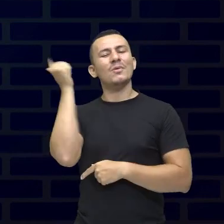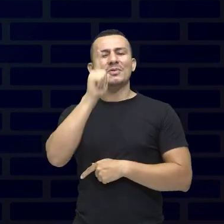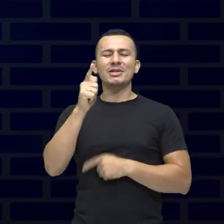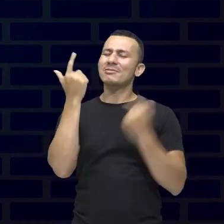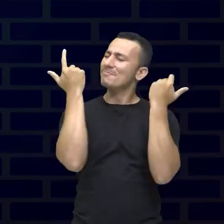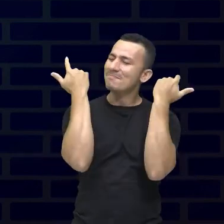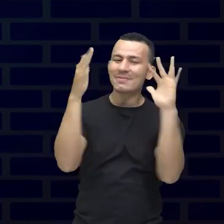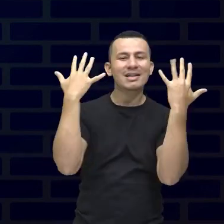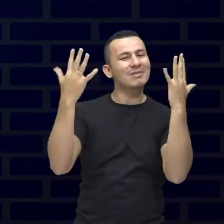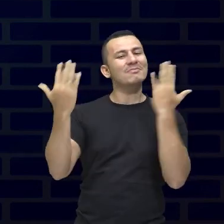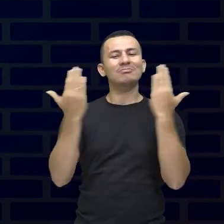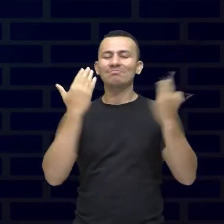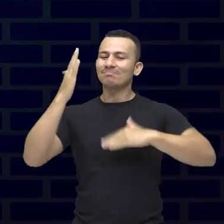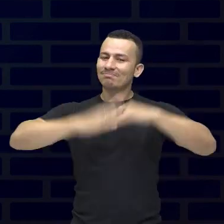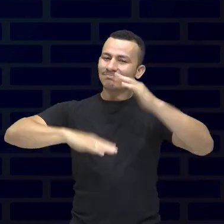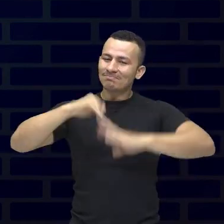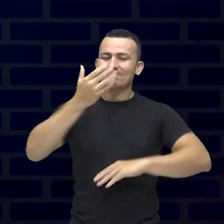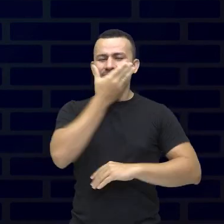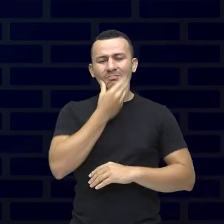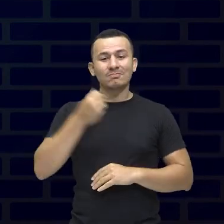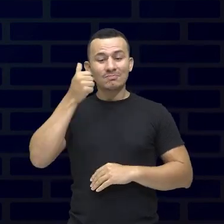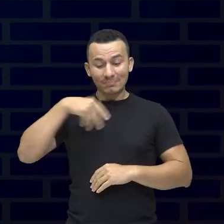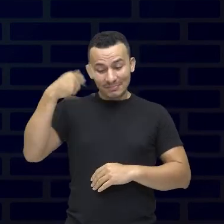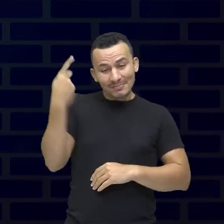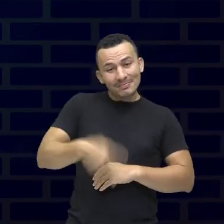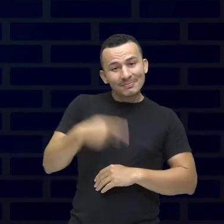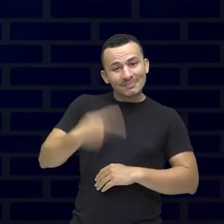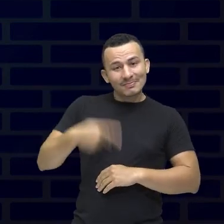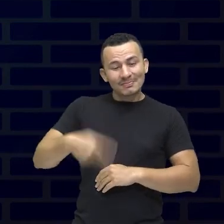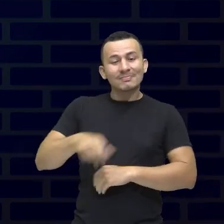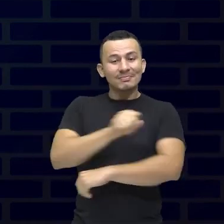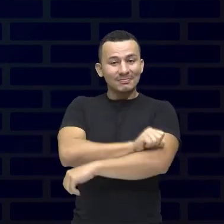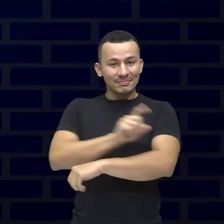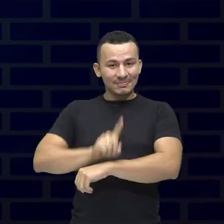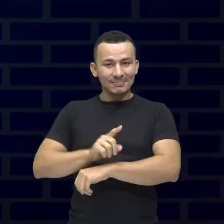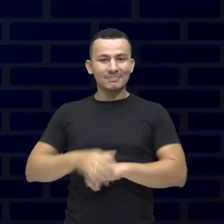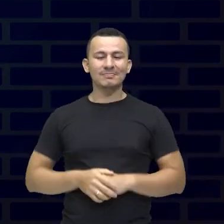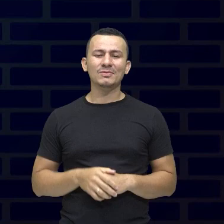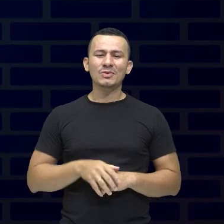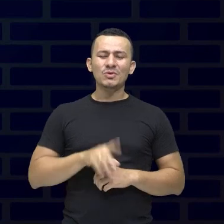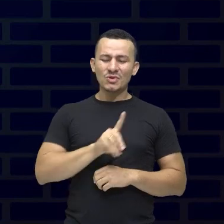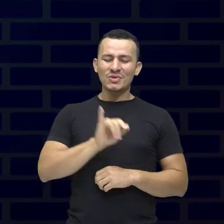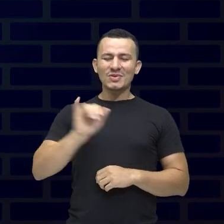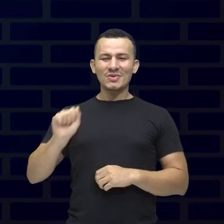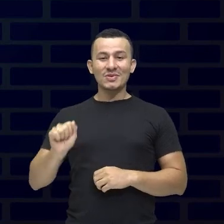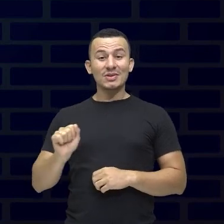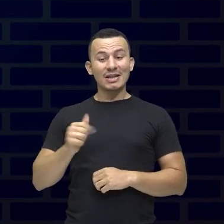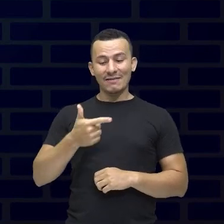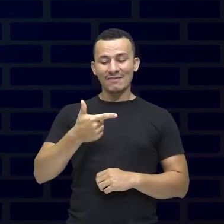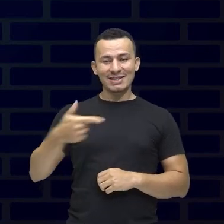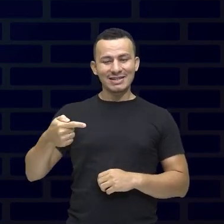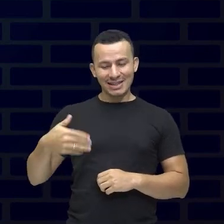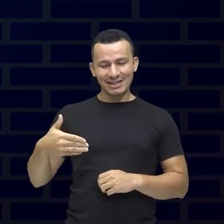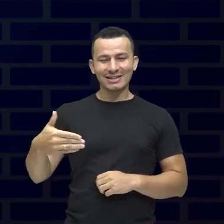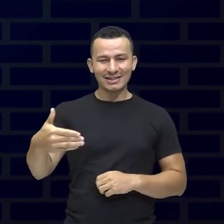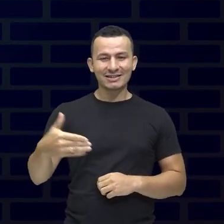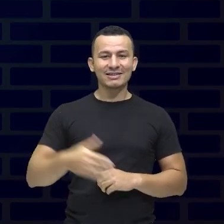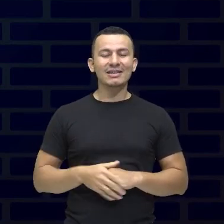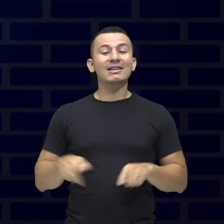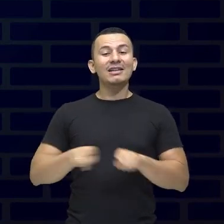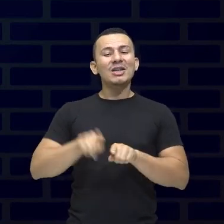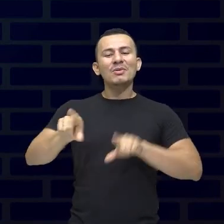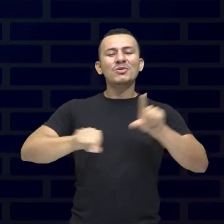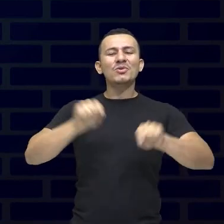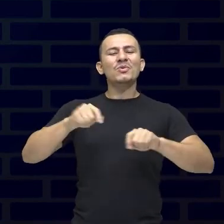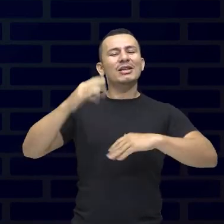aos psicólogos e psicólogas da nossa Secretaria de Educação, pelo seu dia, que será no dia 27, e por